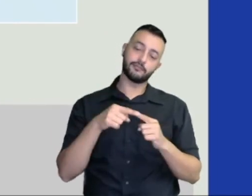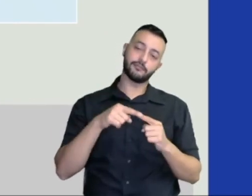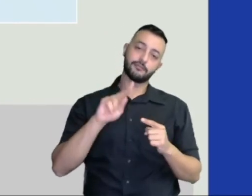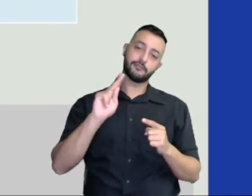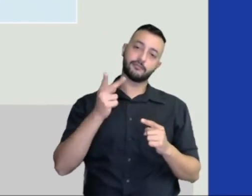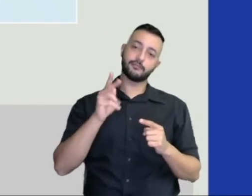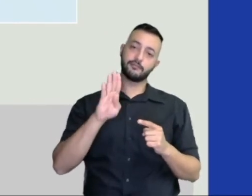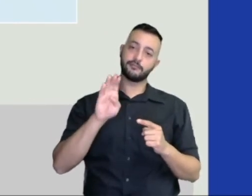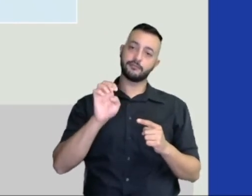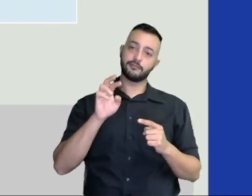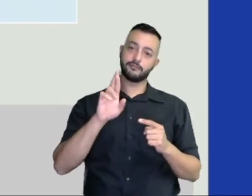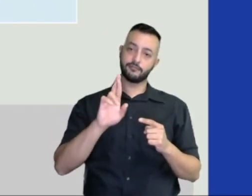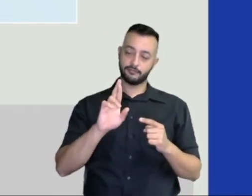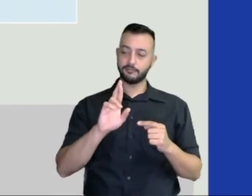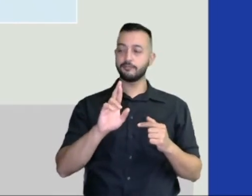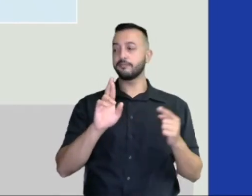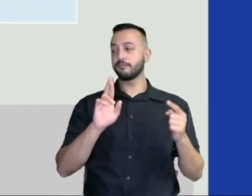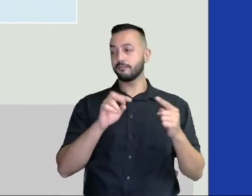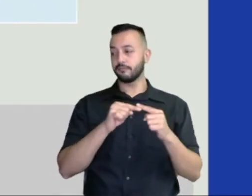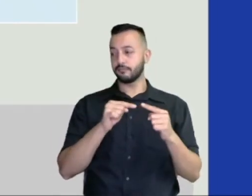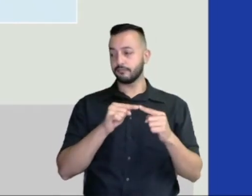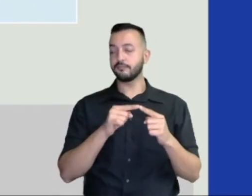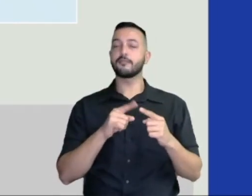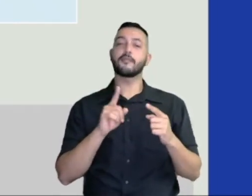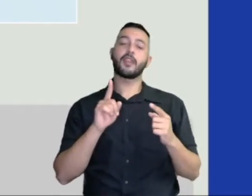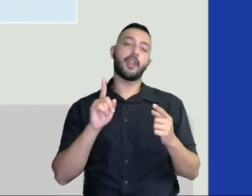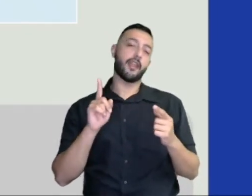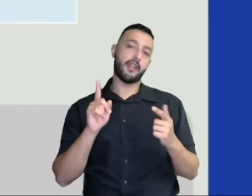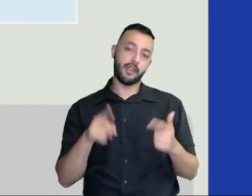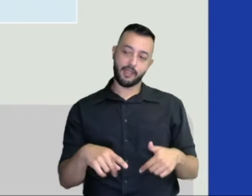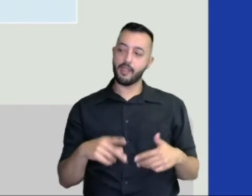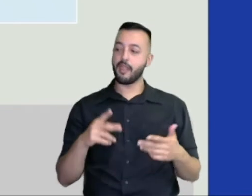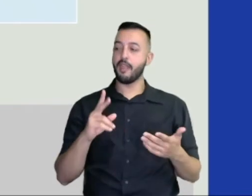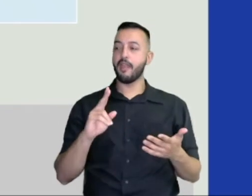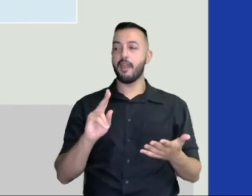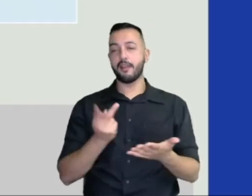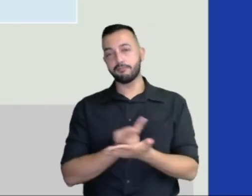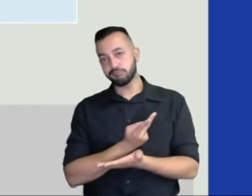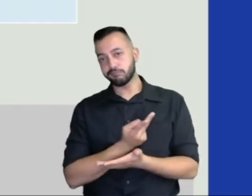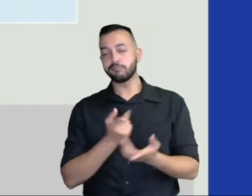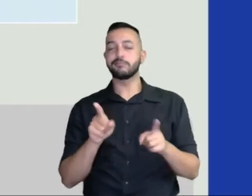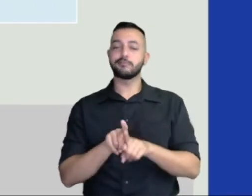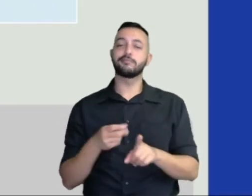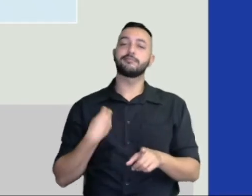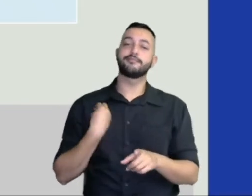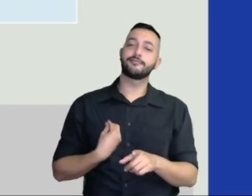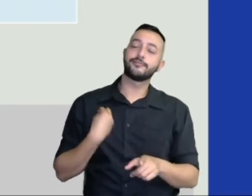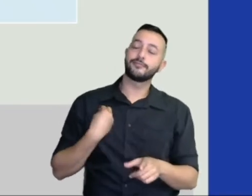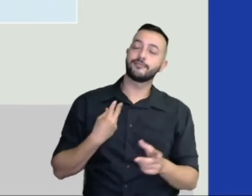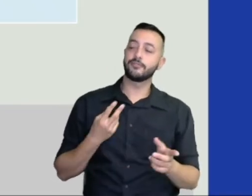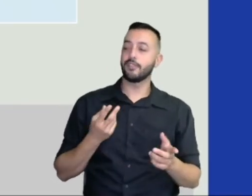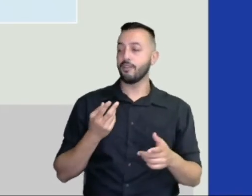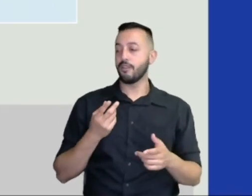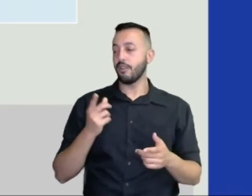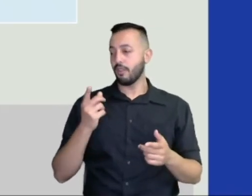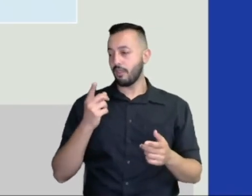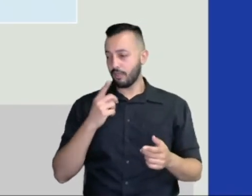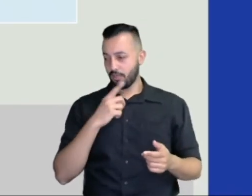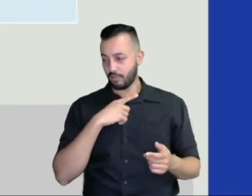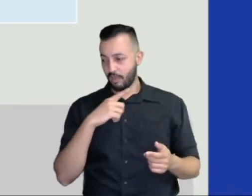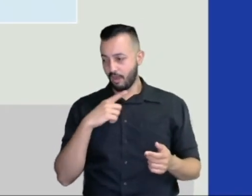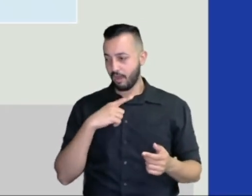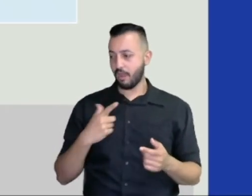Que significa haver e também denota a existência. Há uma terreira em